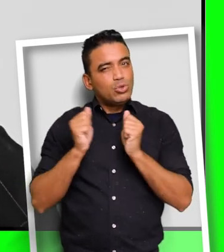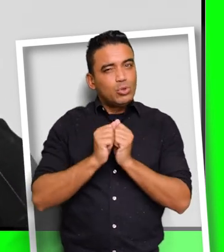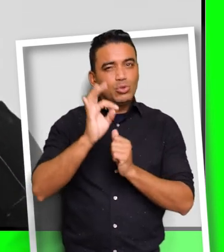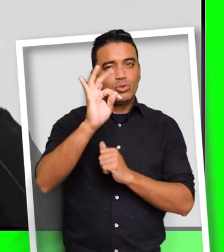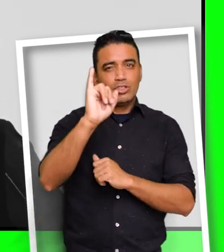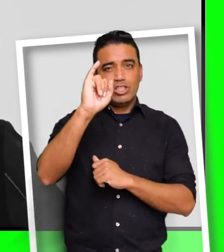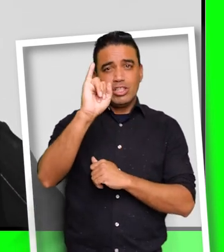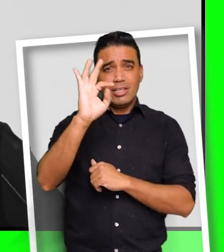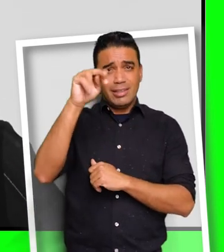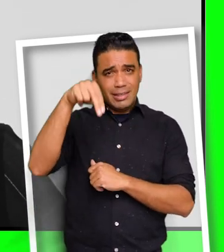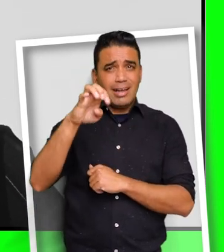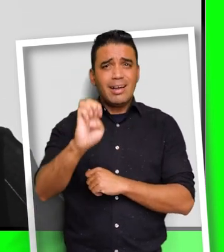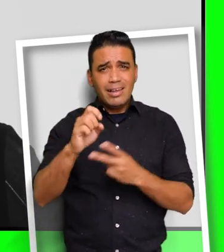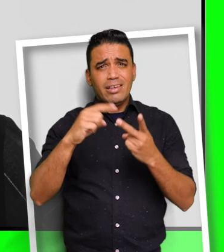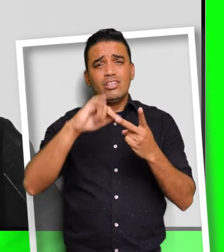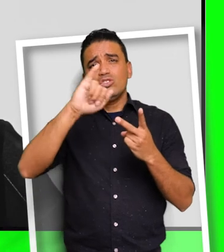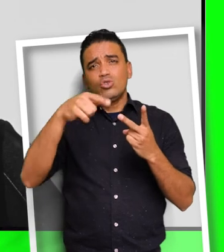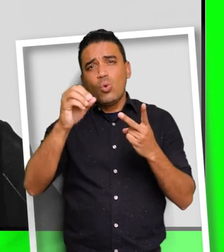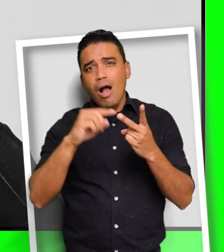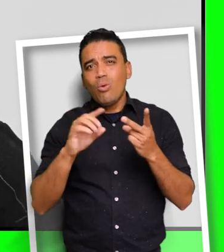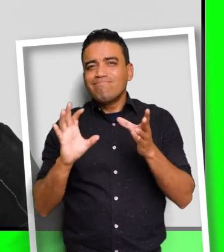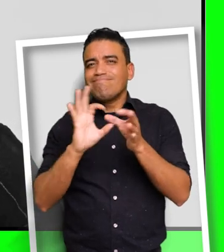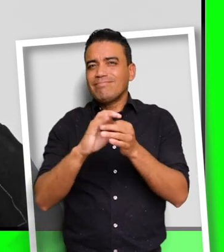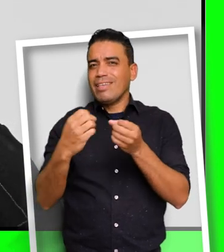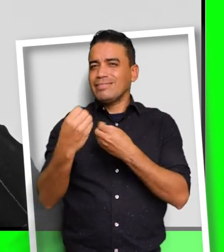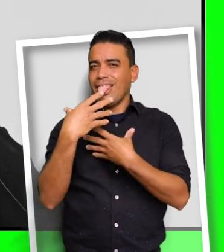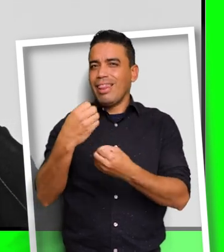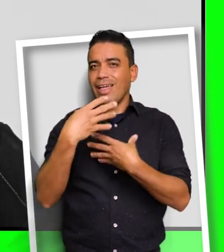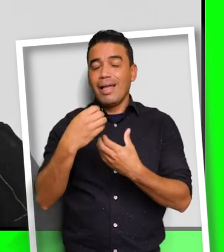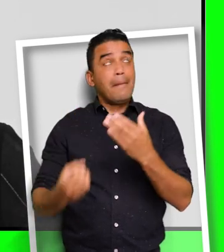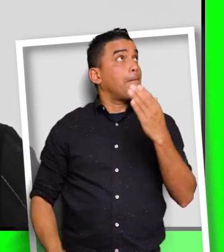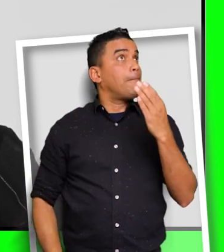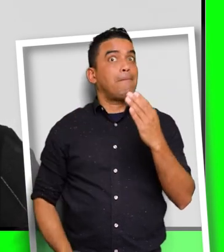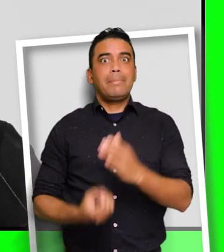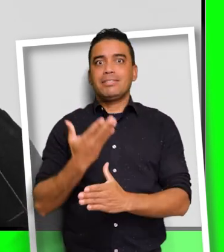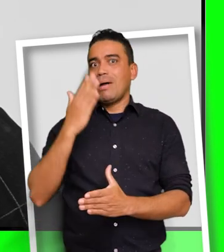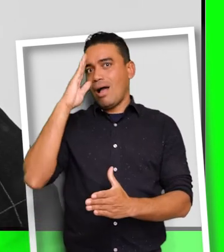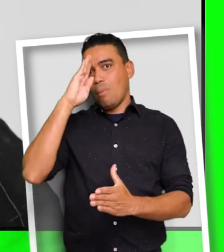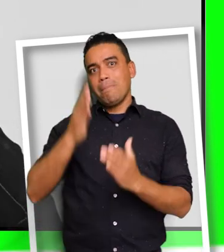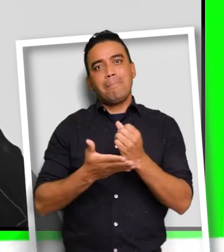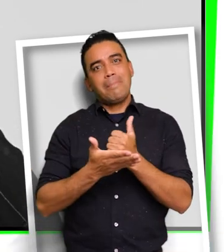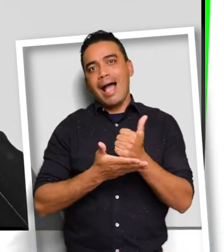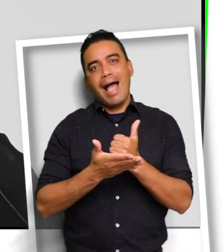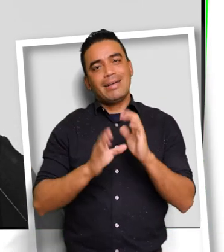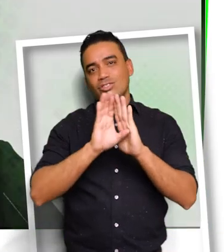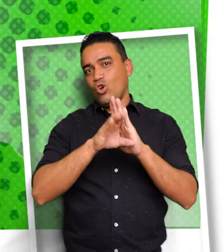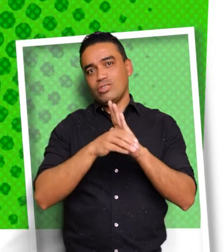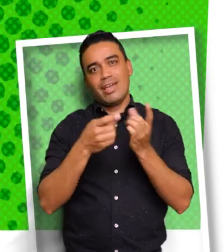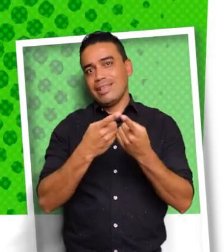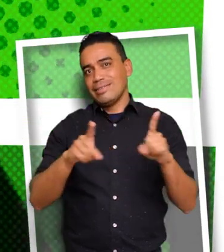João, que, na verdade, eu acho que são a base fundante do nosso trabalho, do conceito de ação